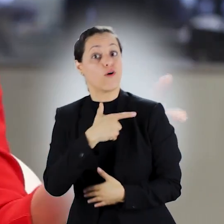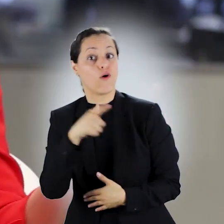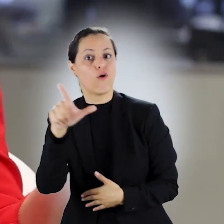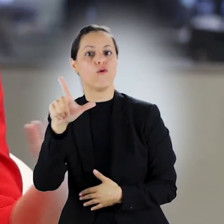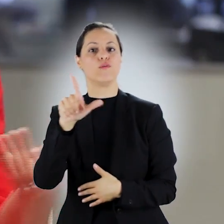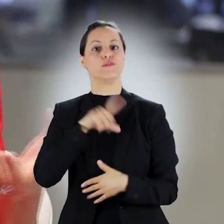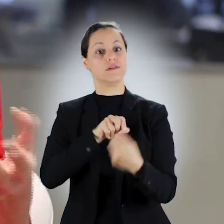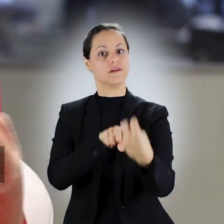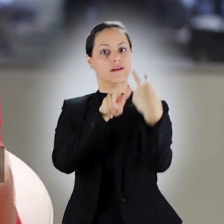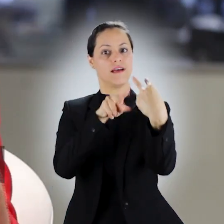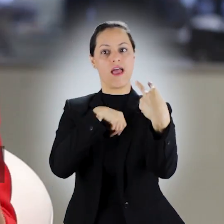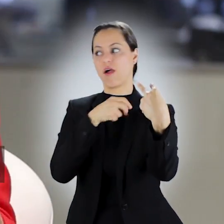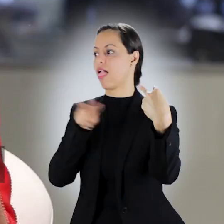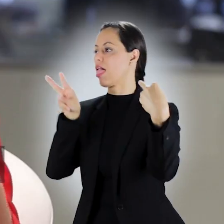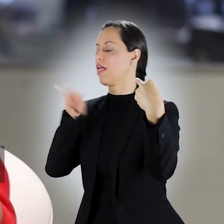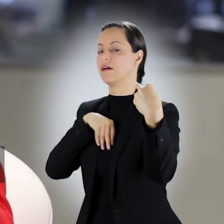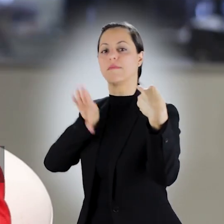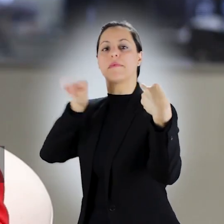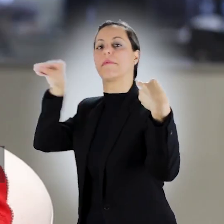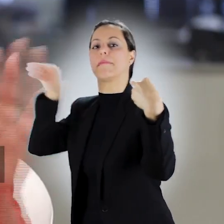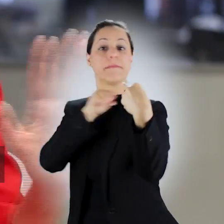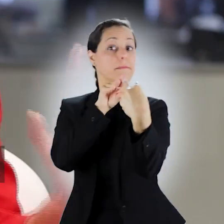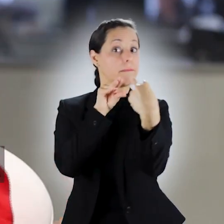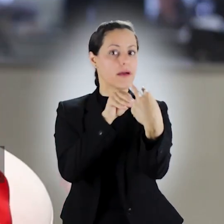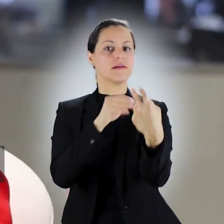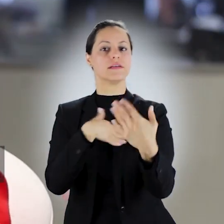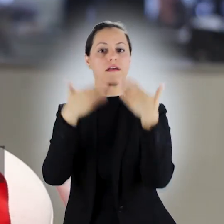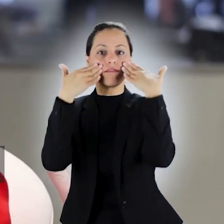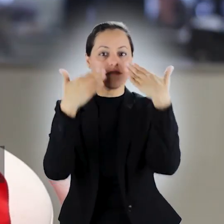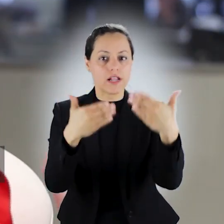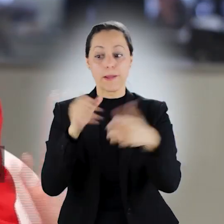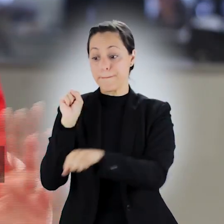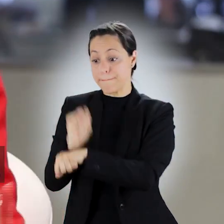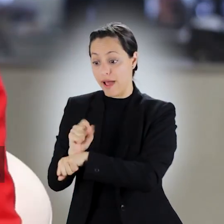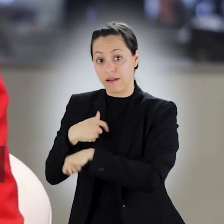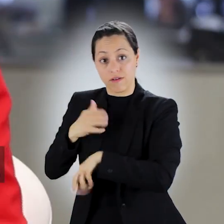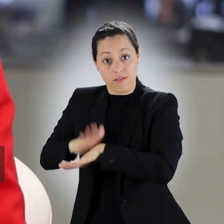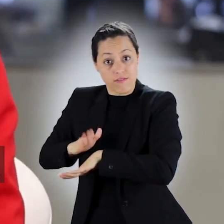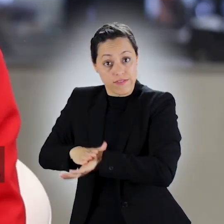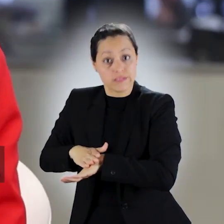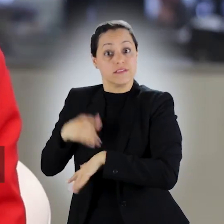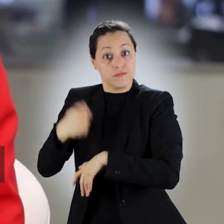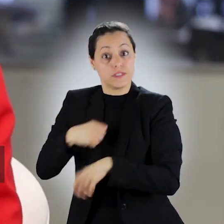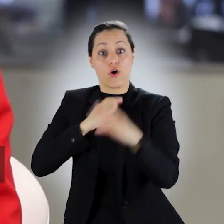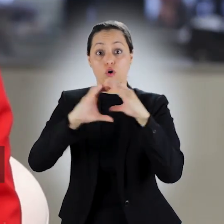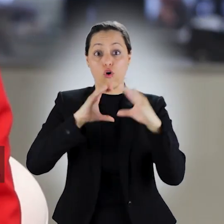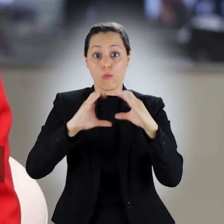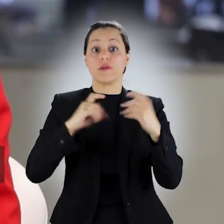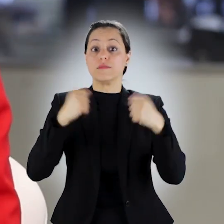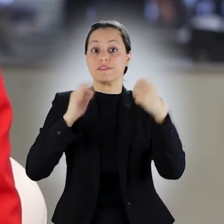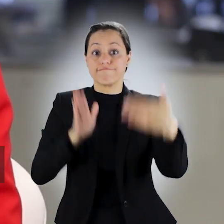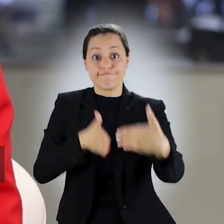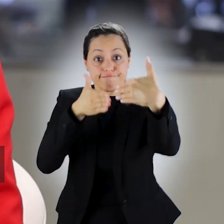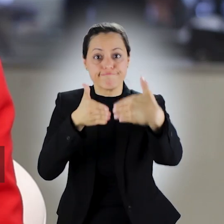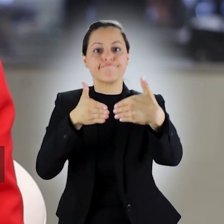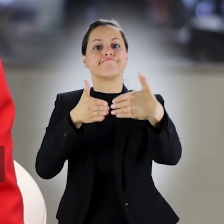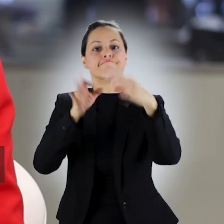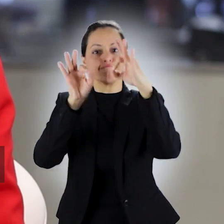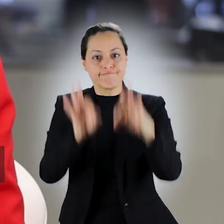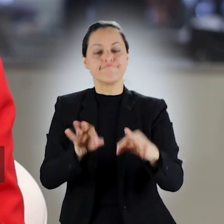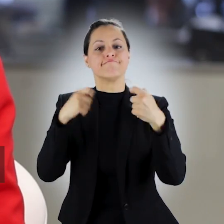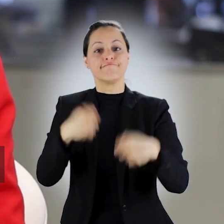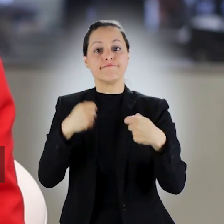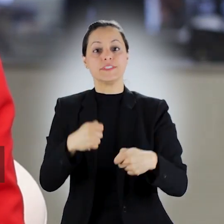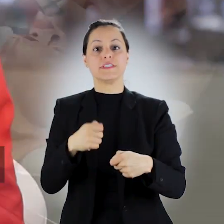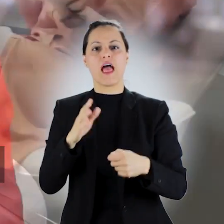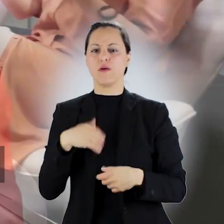pessoa, né? Que você precisa falar de frente, parar o que tá fazendo, que a sua comunicação precisa ser consistente. Você constatar por